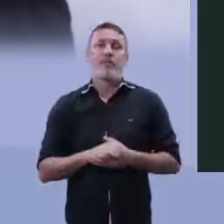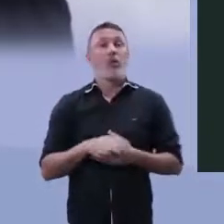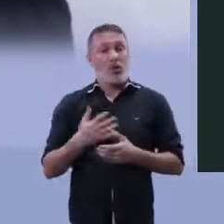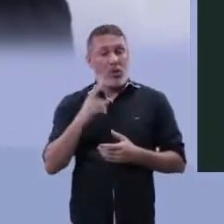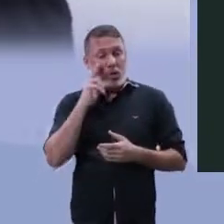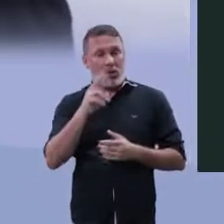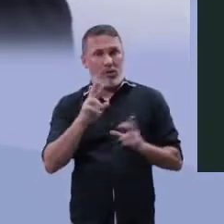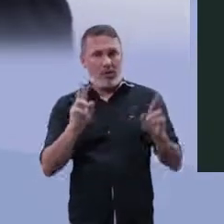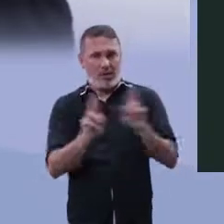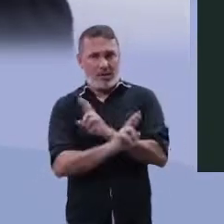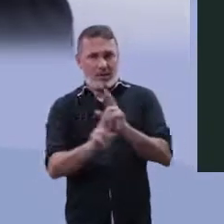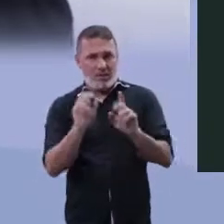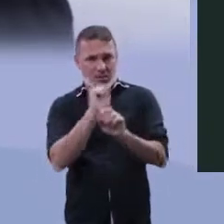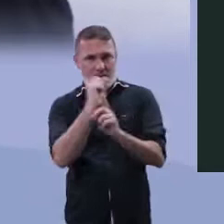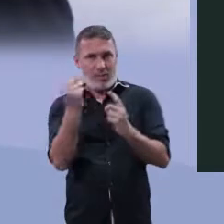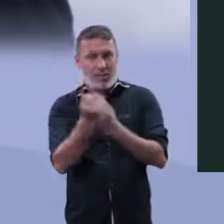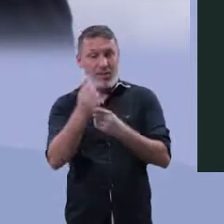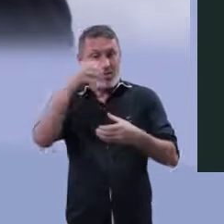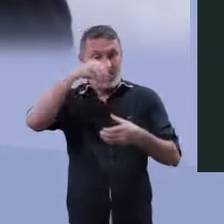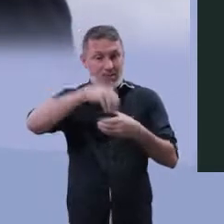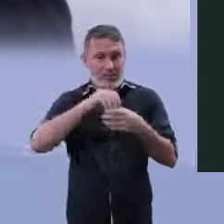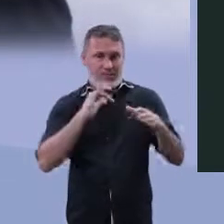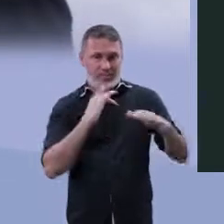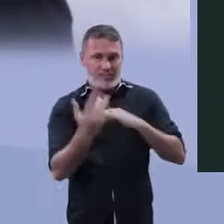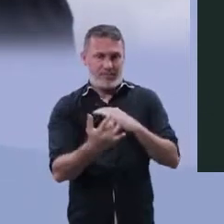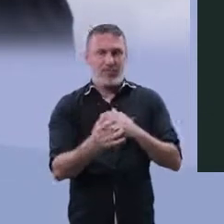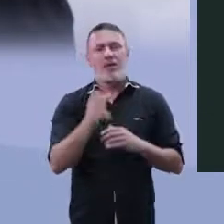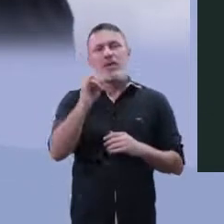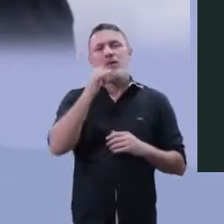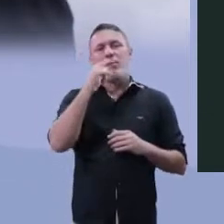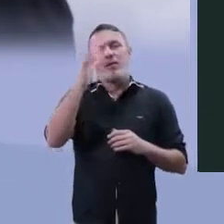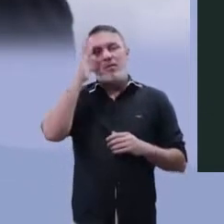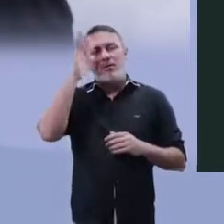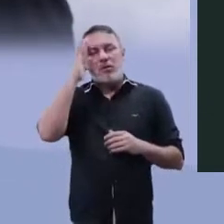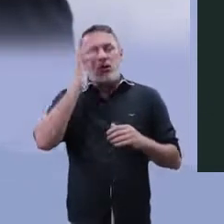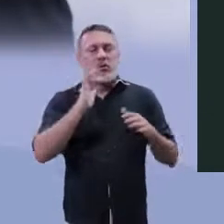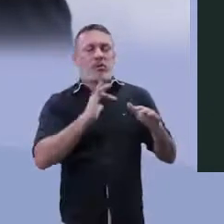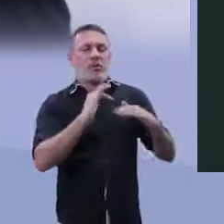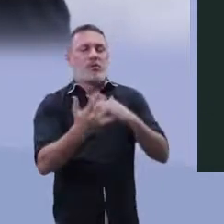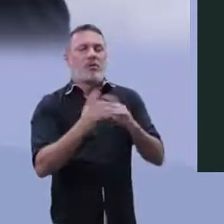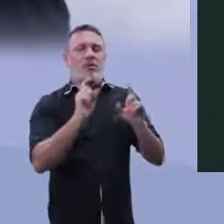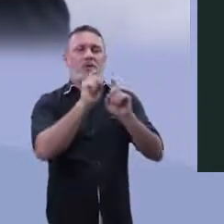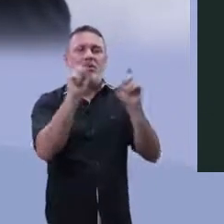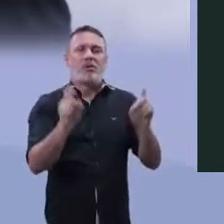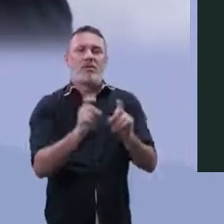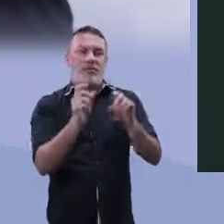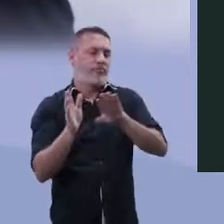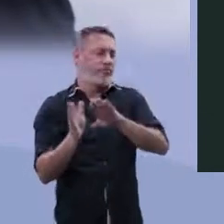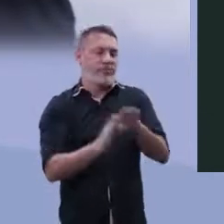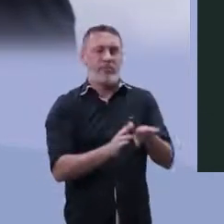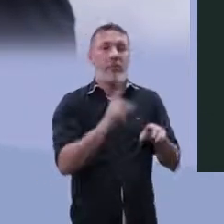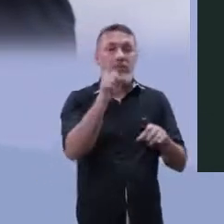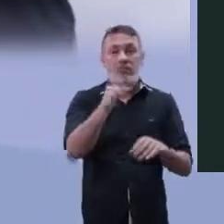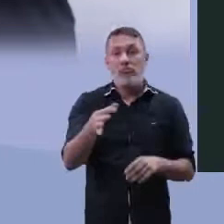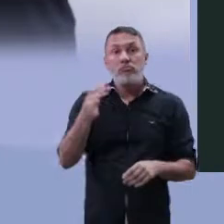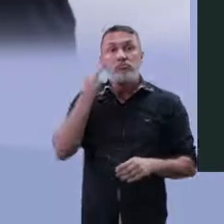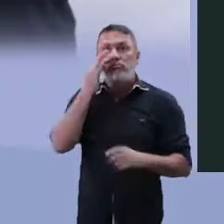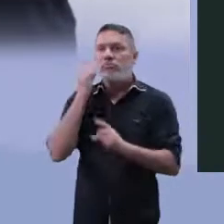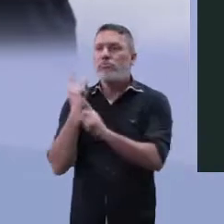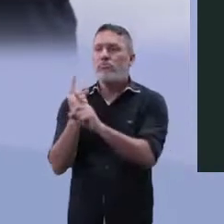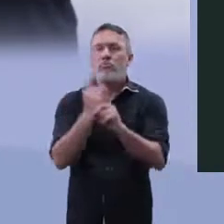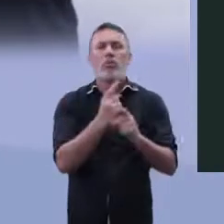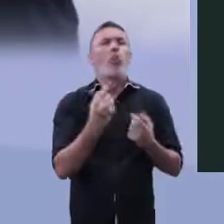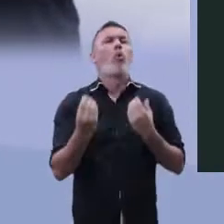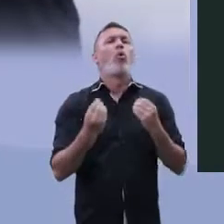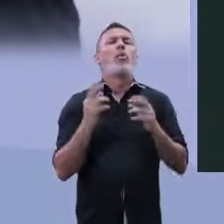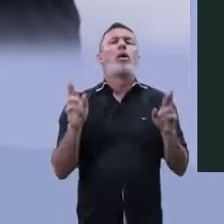os proprietários dessa página. Então, essas relações sociais, vocês vejam, se você sai desse mundo virtual e vem,